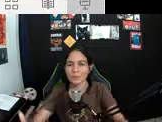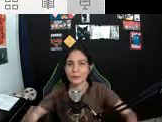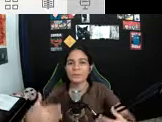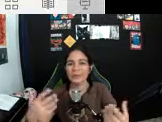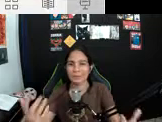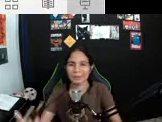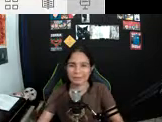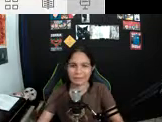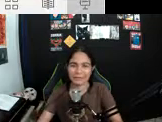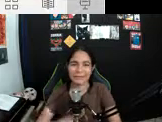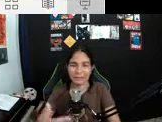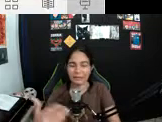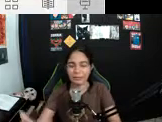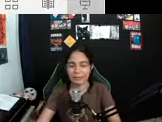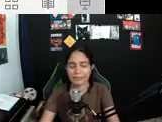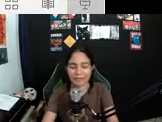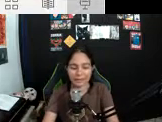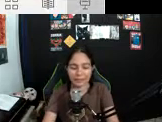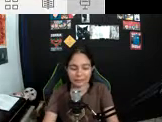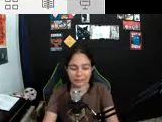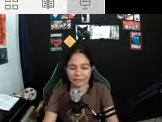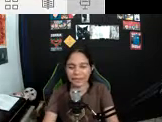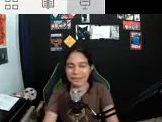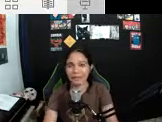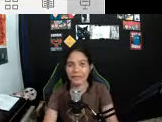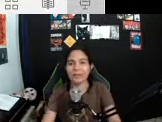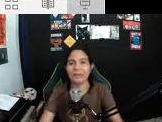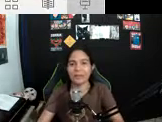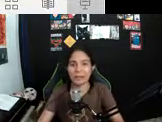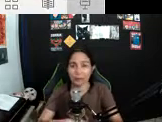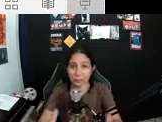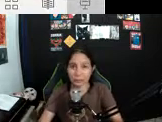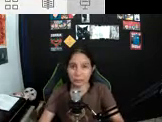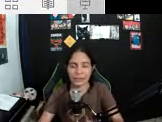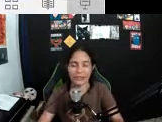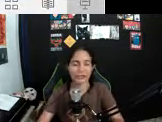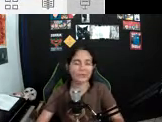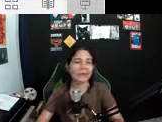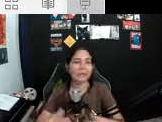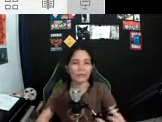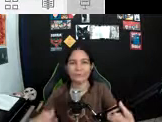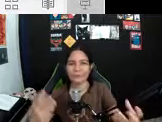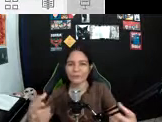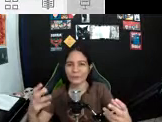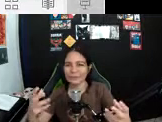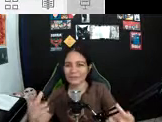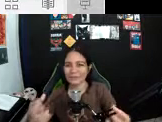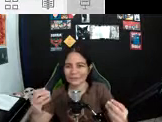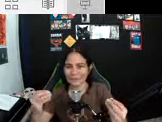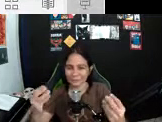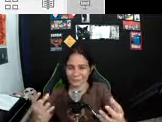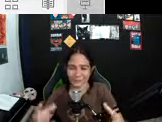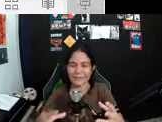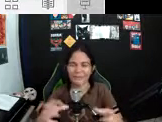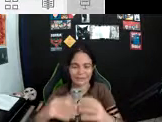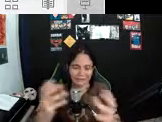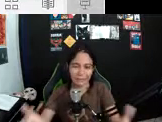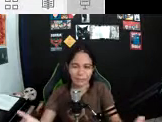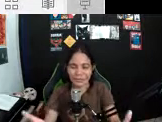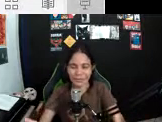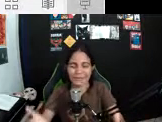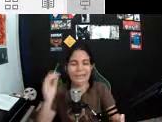algumas pessoas que são representantes da gente, alguns políticos, que eu não estou conseguindo achar a palavra